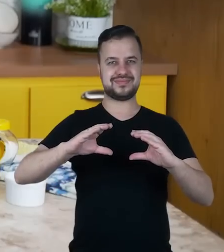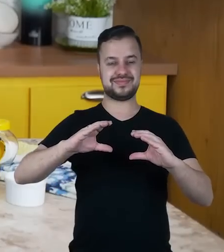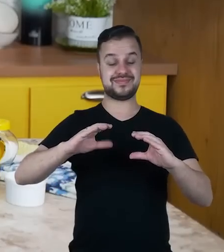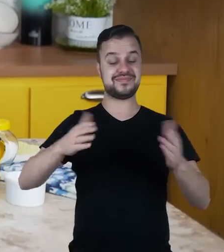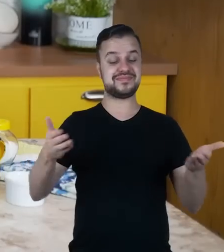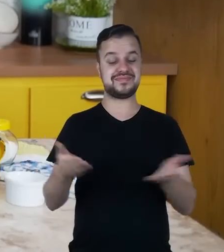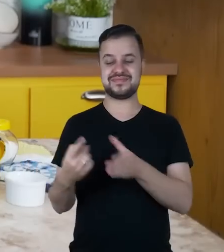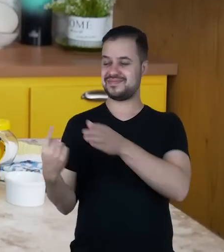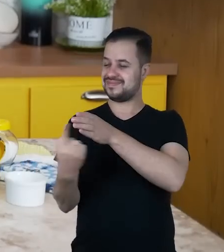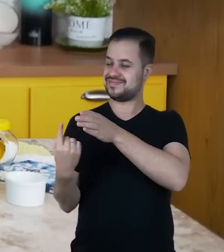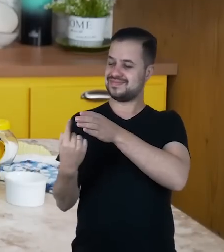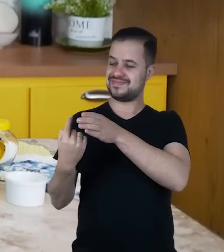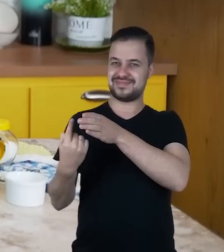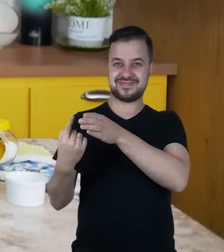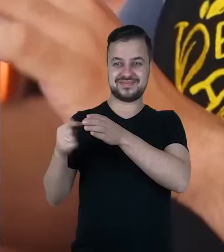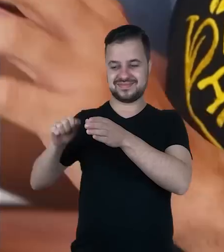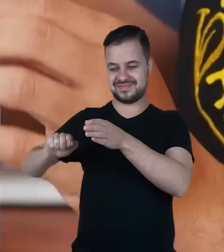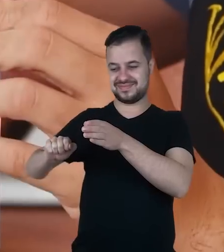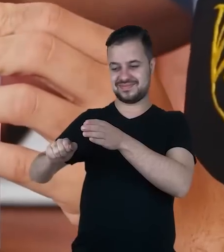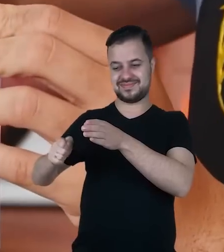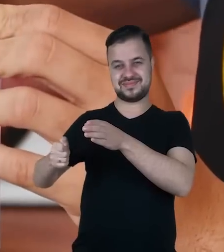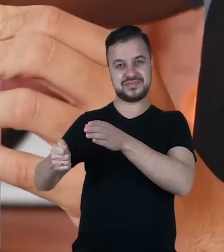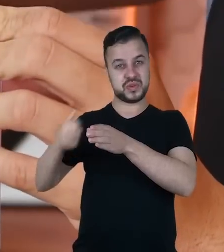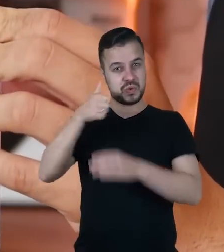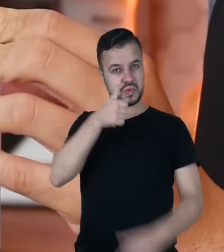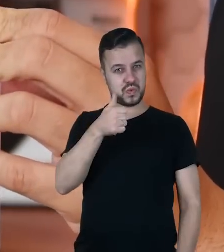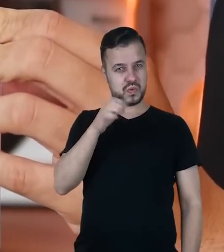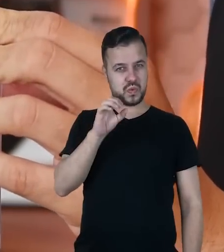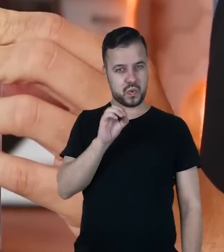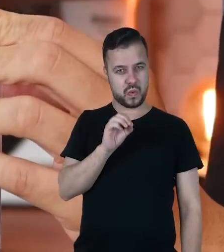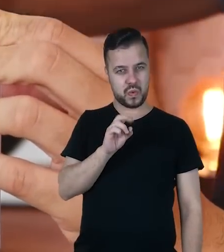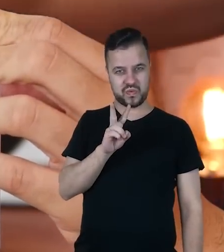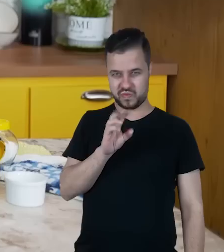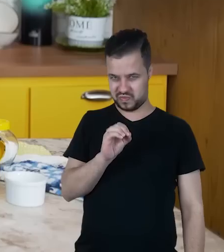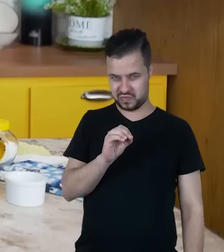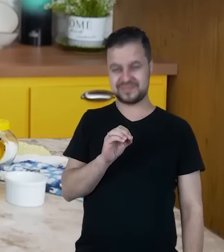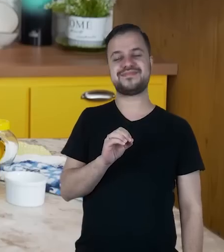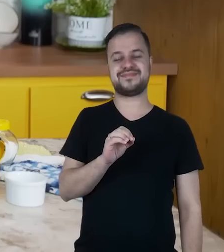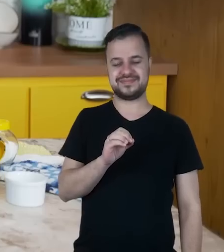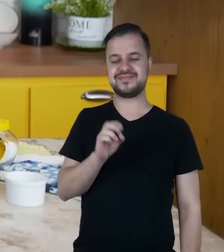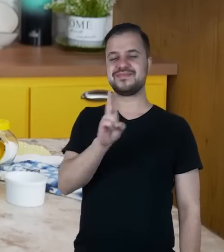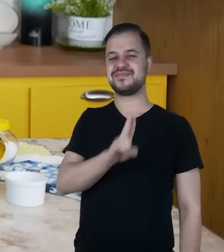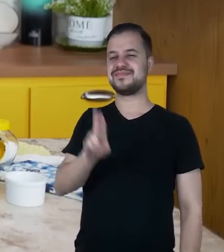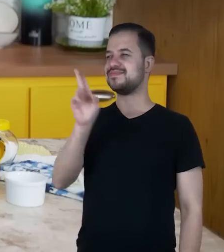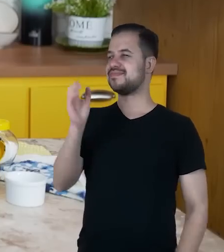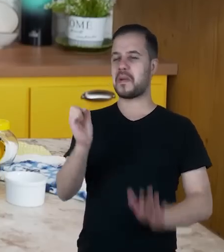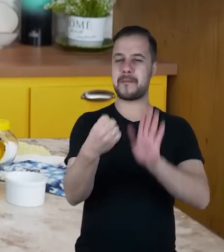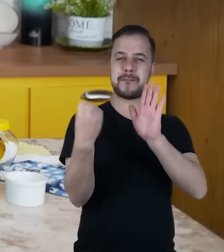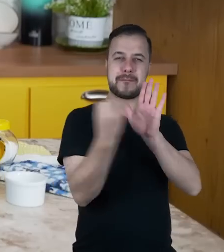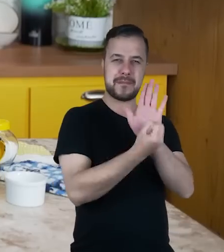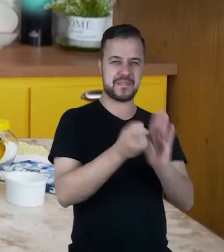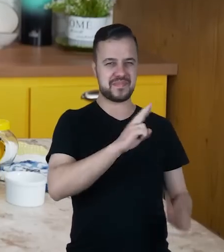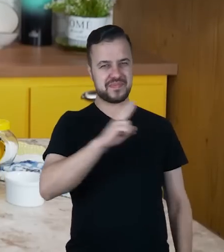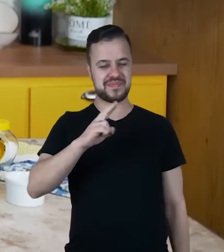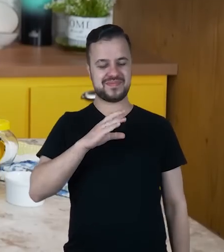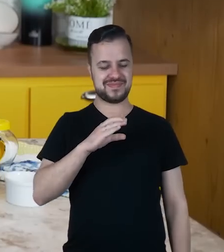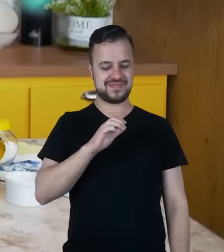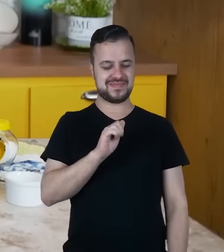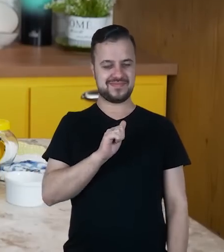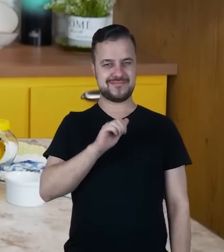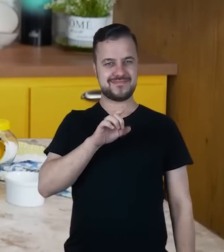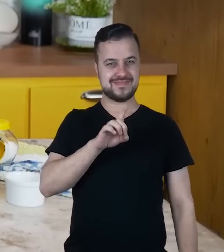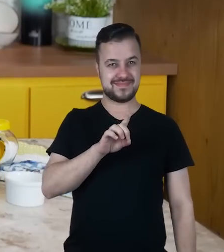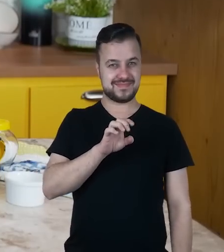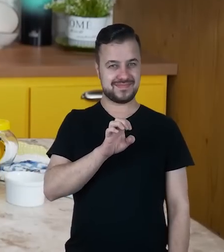no liquidificador, você vai acrescentar um ovo inteiro. Eu vou utilizar esse liquidificador, gente, da Cadence Robust, que